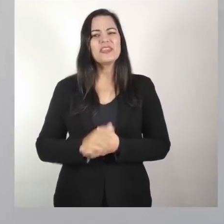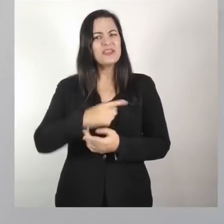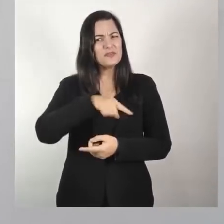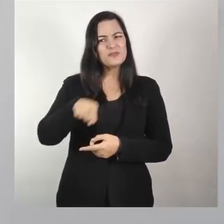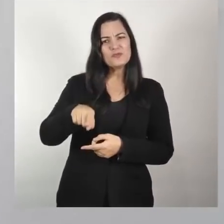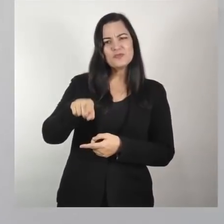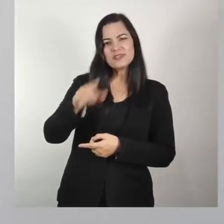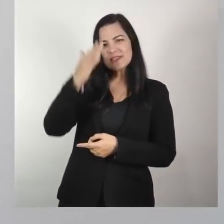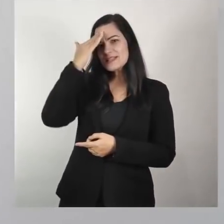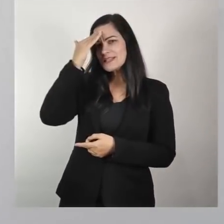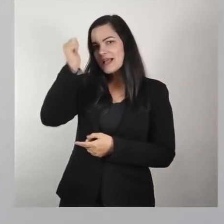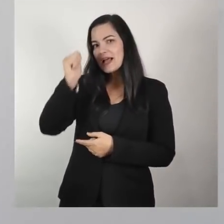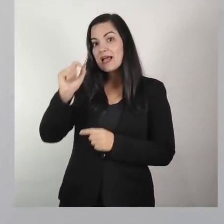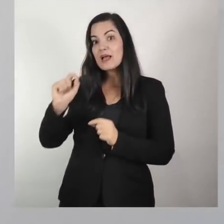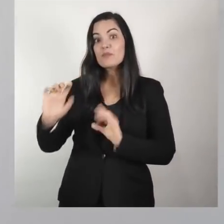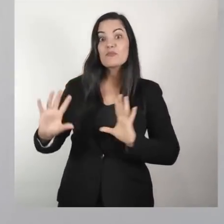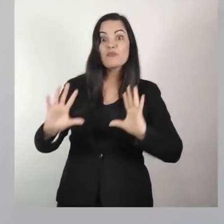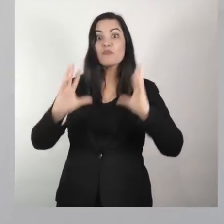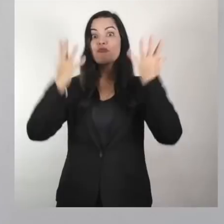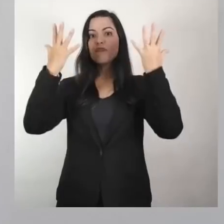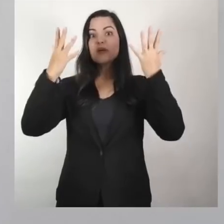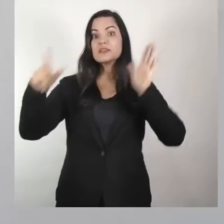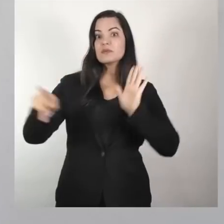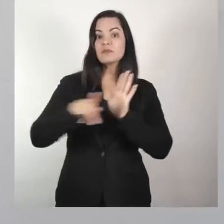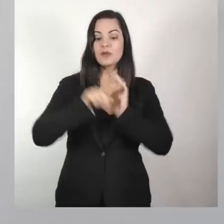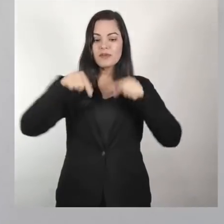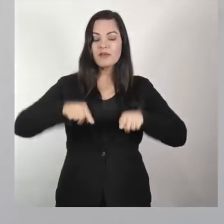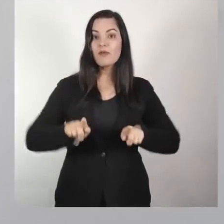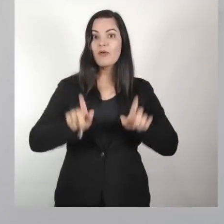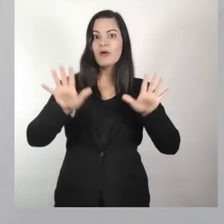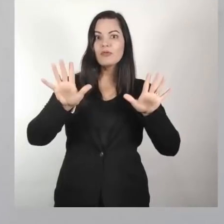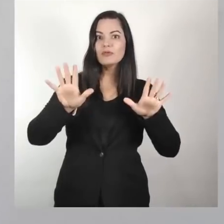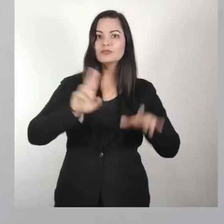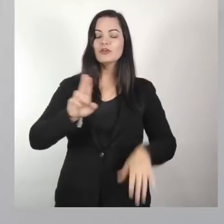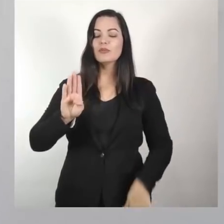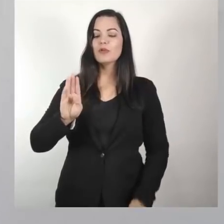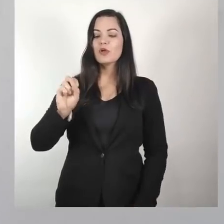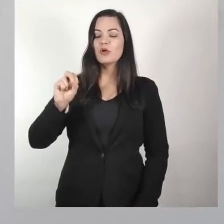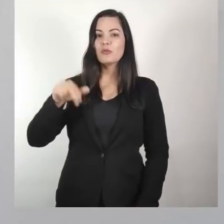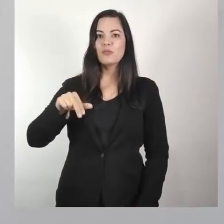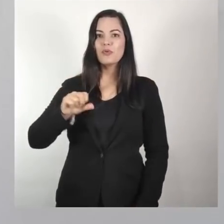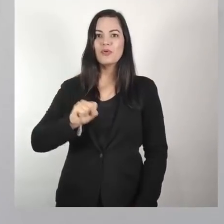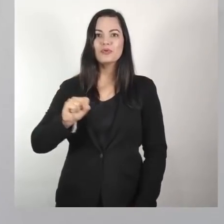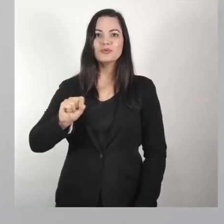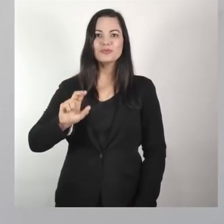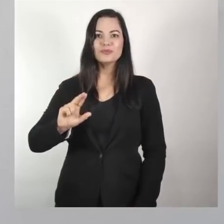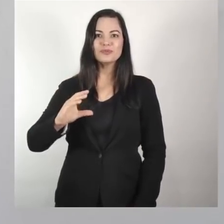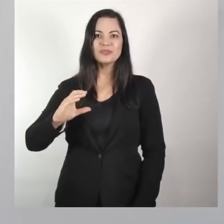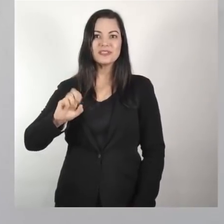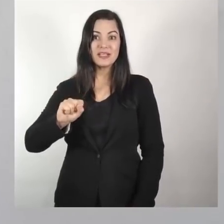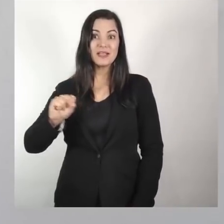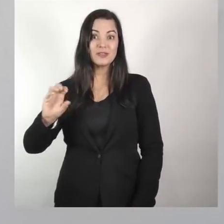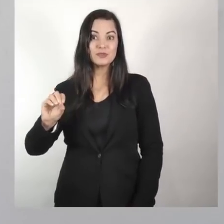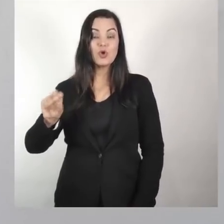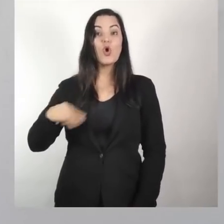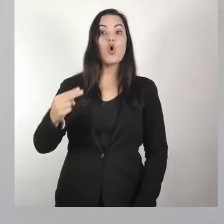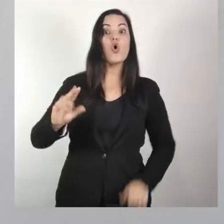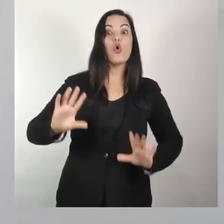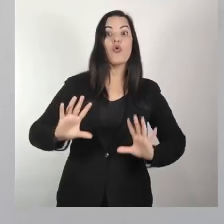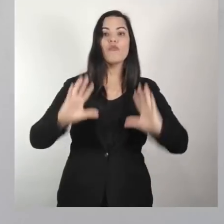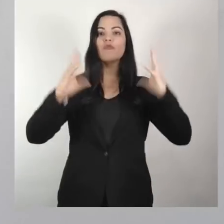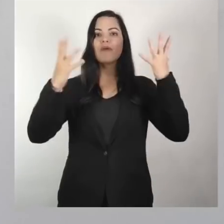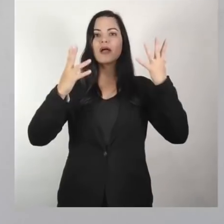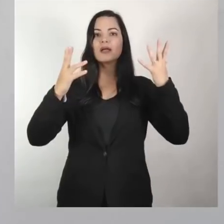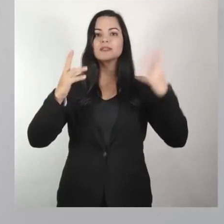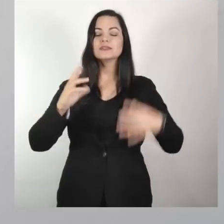já ouviram falar na Festa do Bom Sucesso? Ou Festa da Carpição de Bom Sucesso?